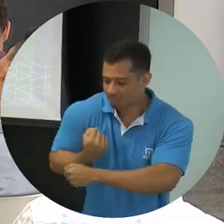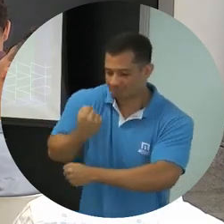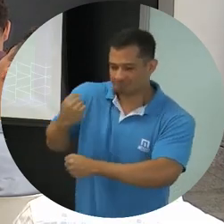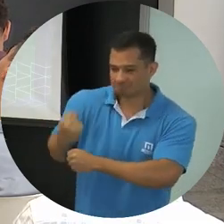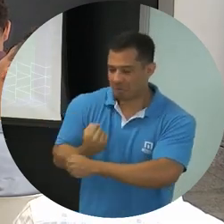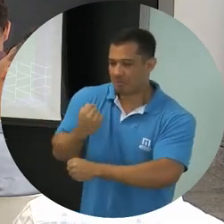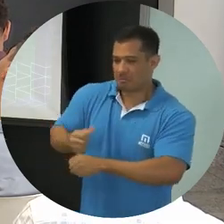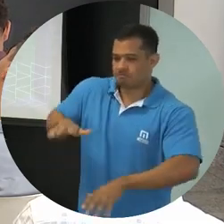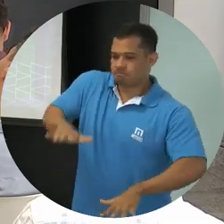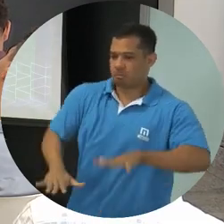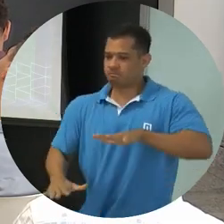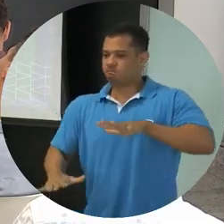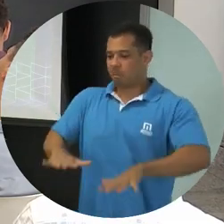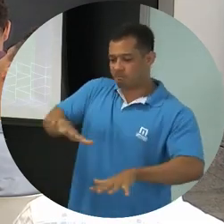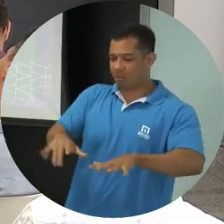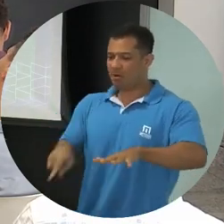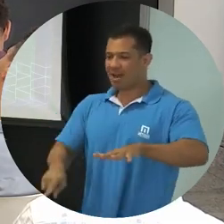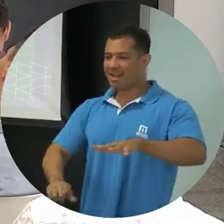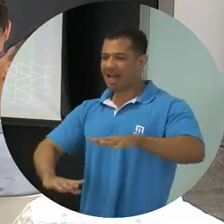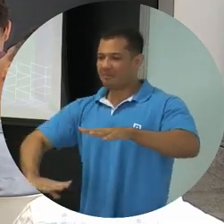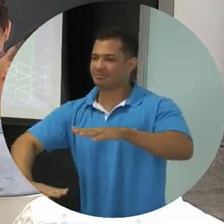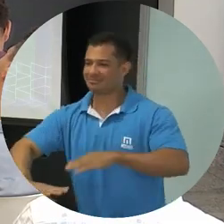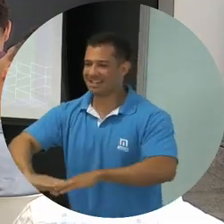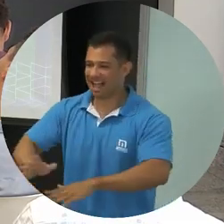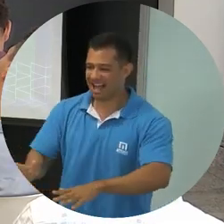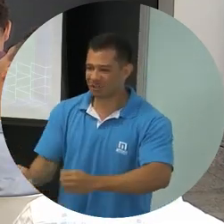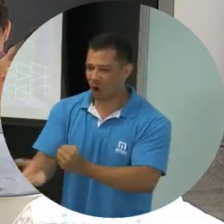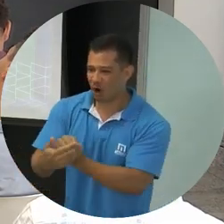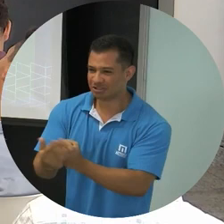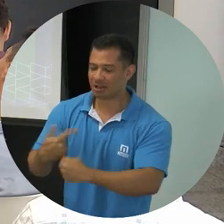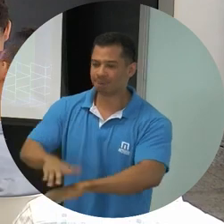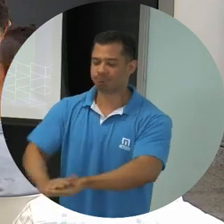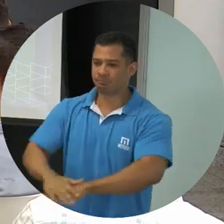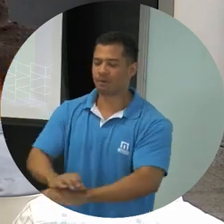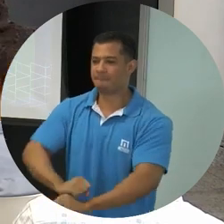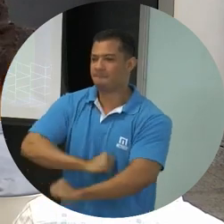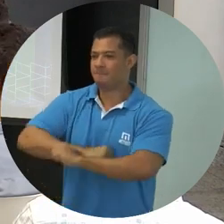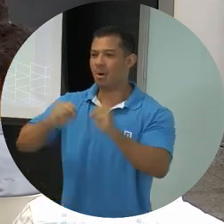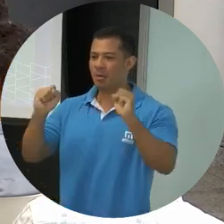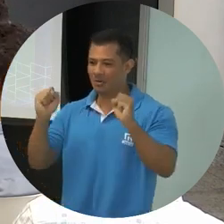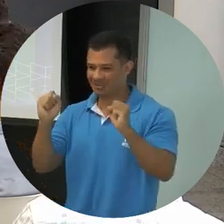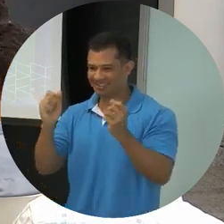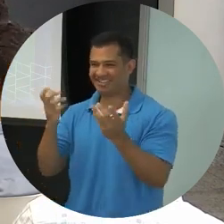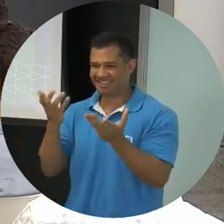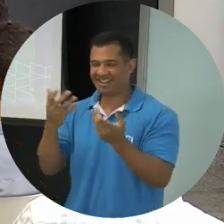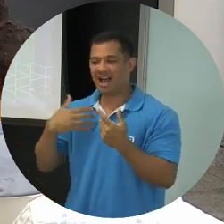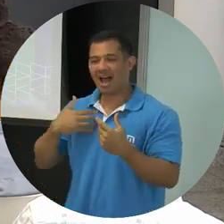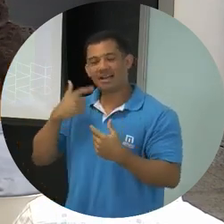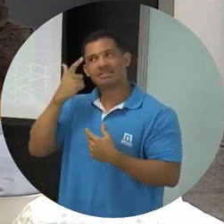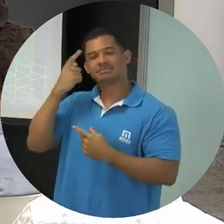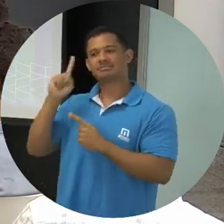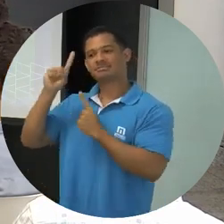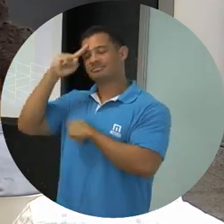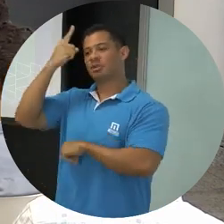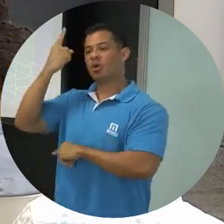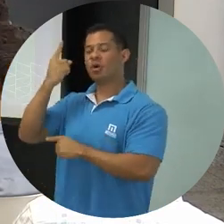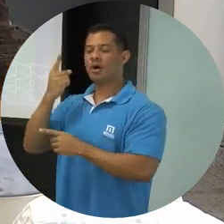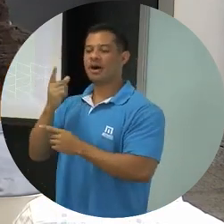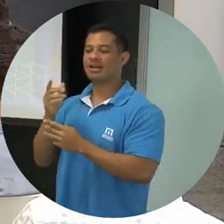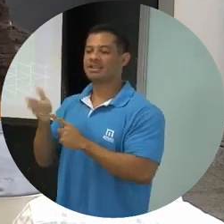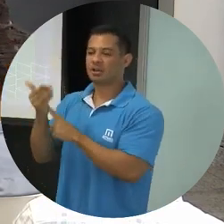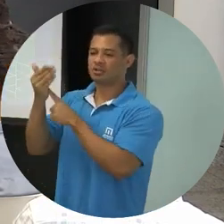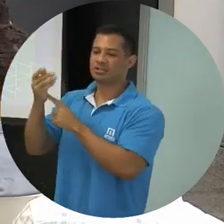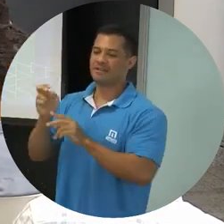impacto mecânico gerado pelos marteletes. Tá? E aí veio o quê? A necessidade de uma tecnologia diferente. Tá?